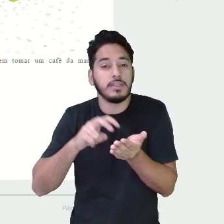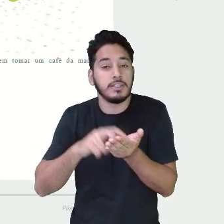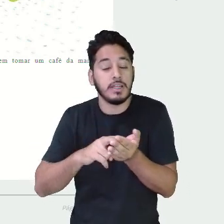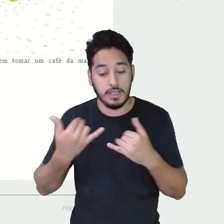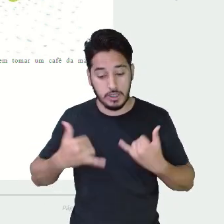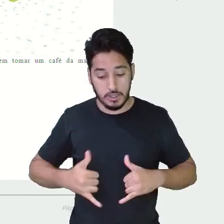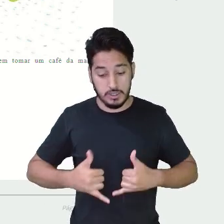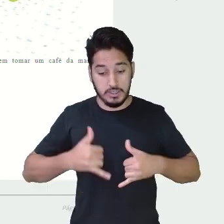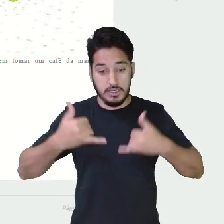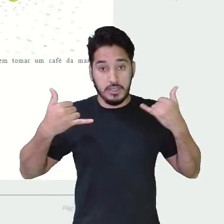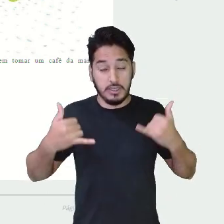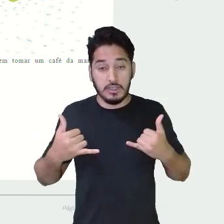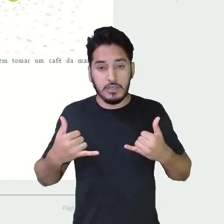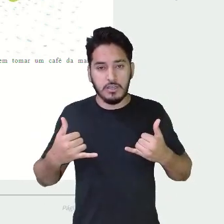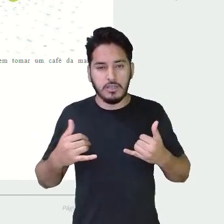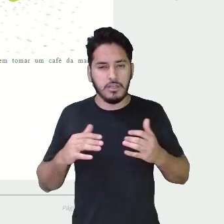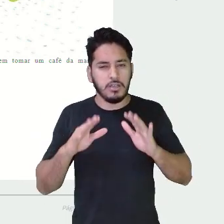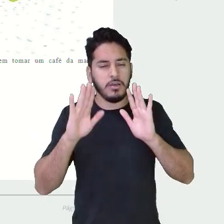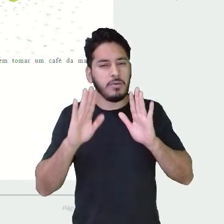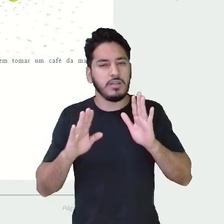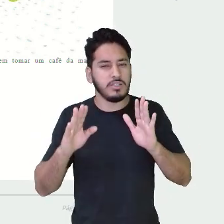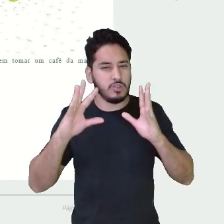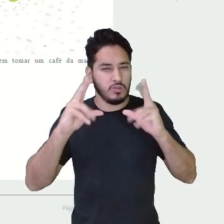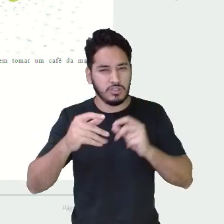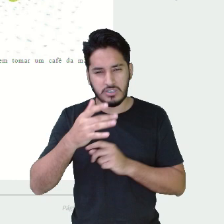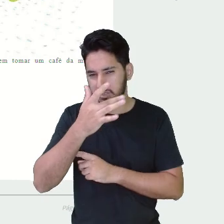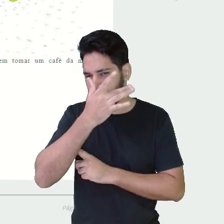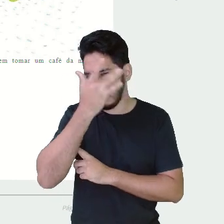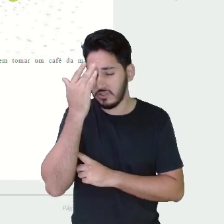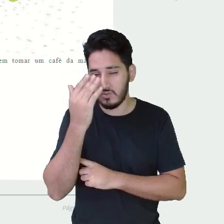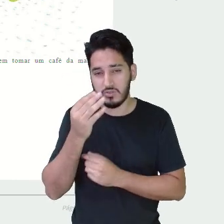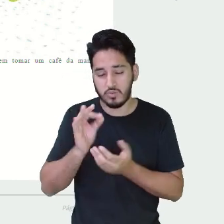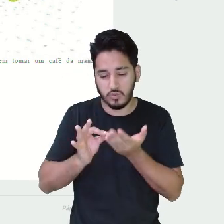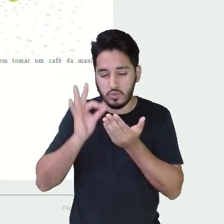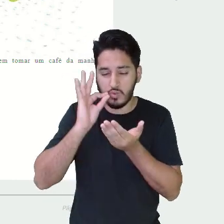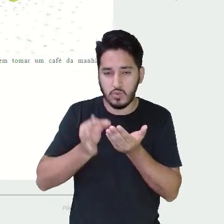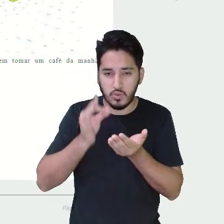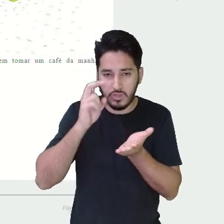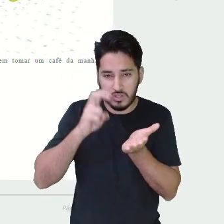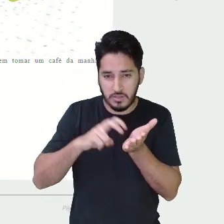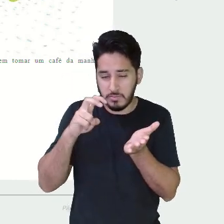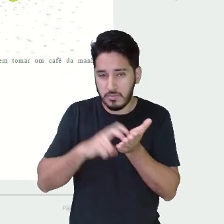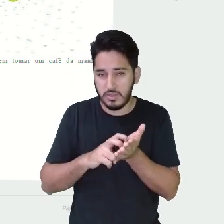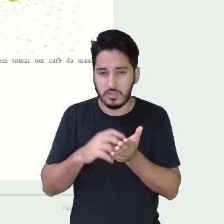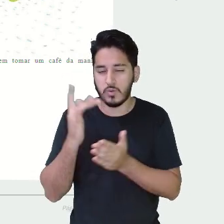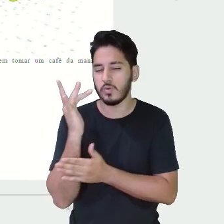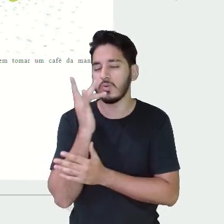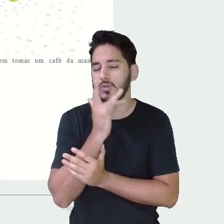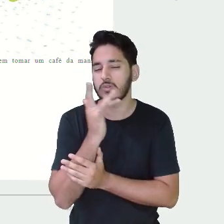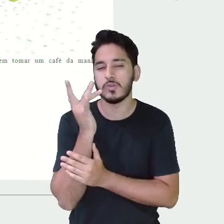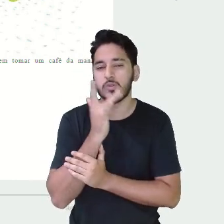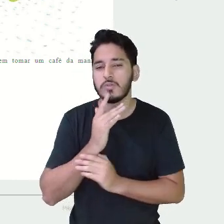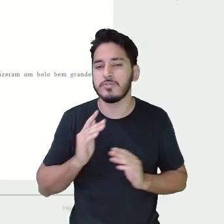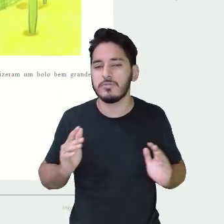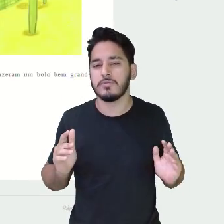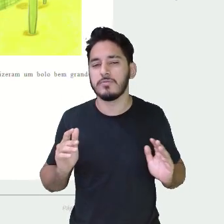dia, mas nem todas as pessoas do mundo podem tomar um café da manhã gostoso